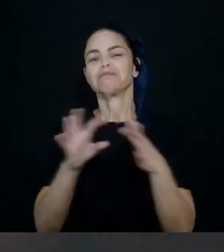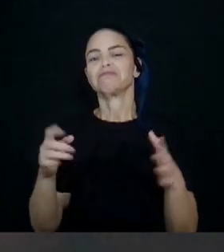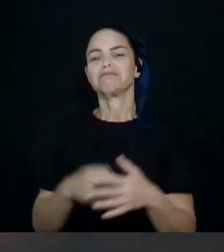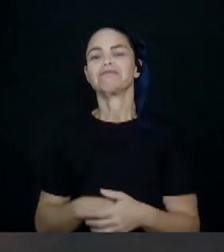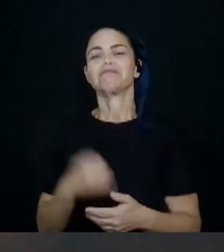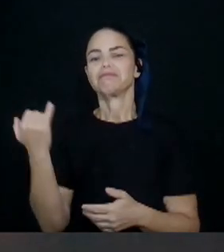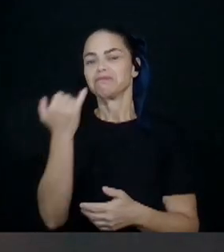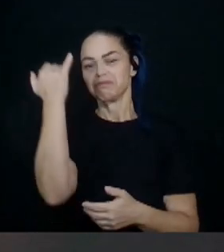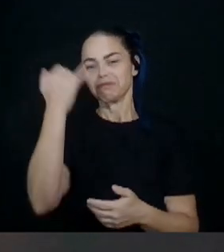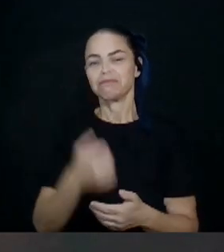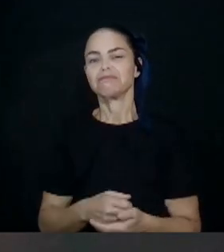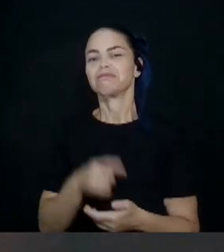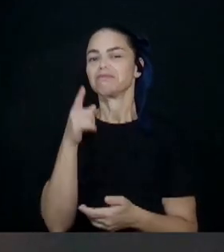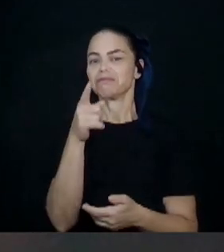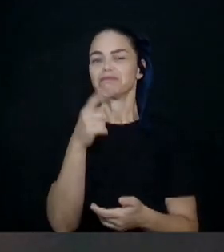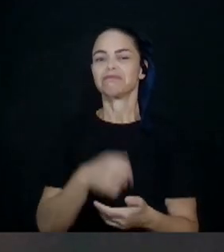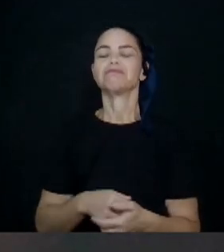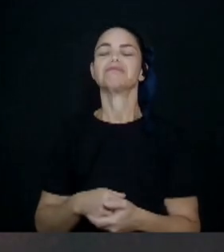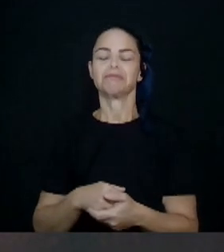para você. Acho que